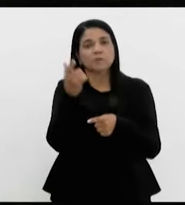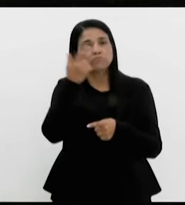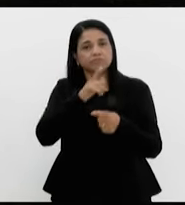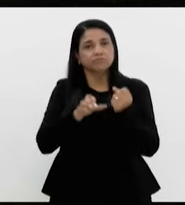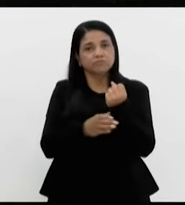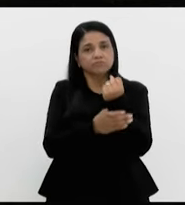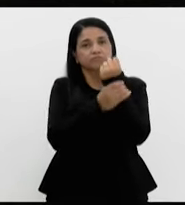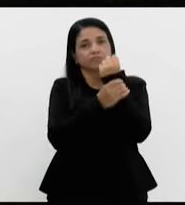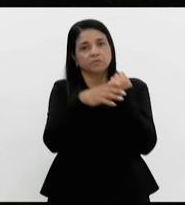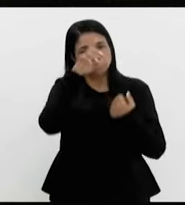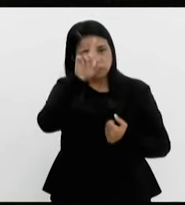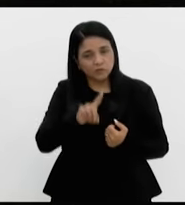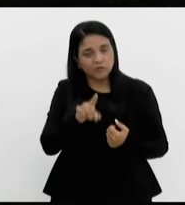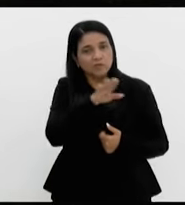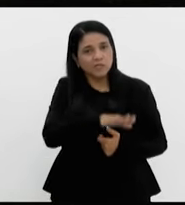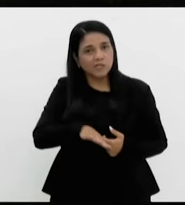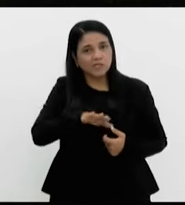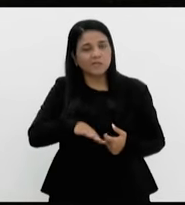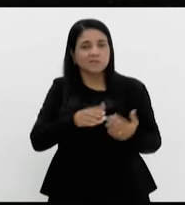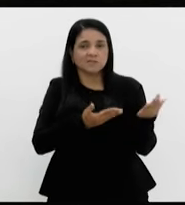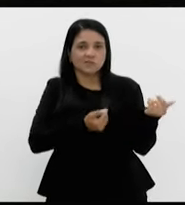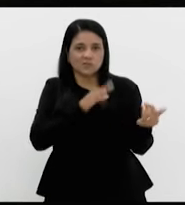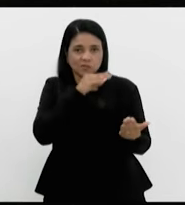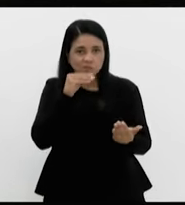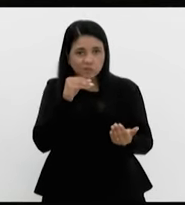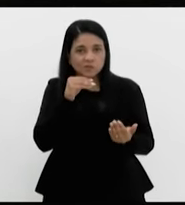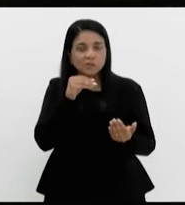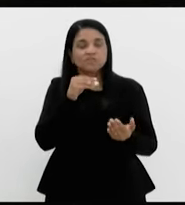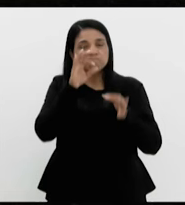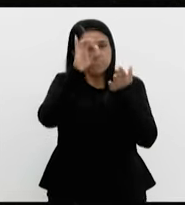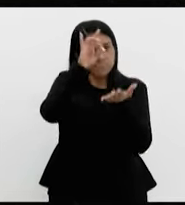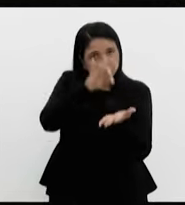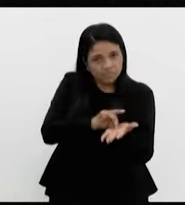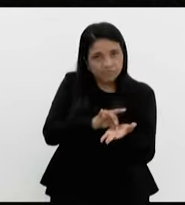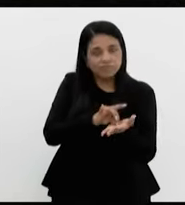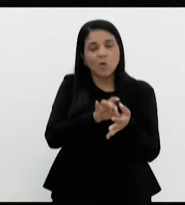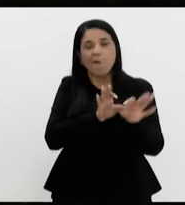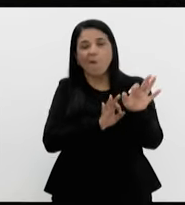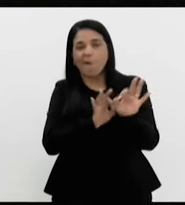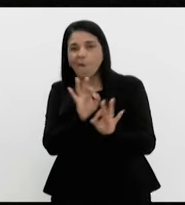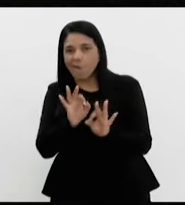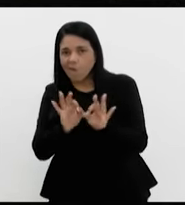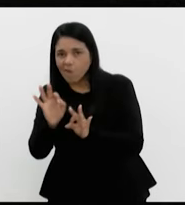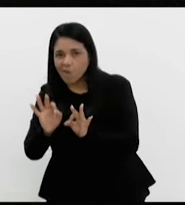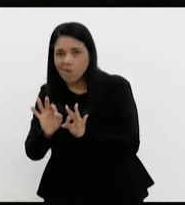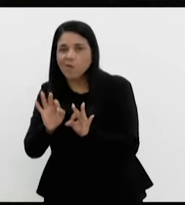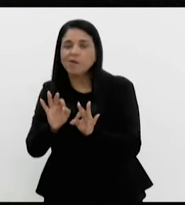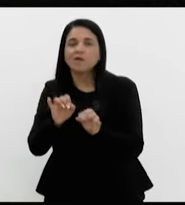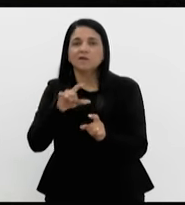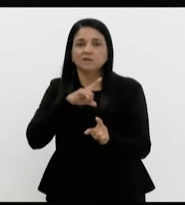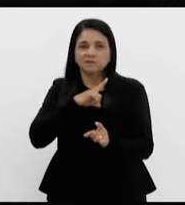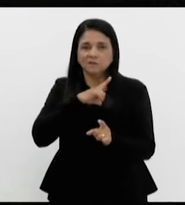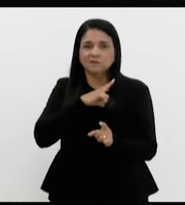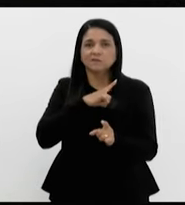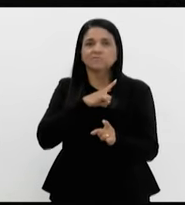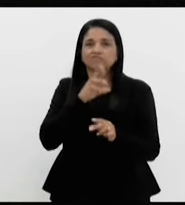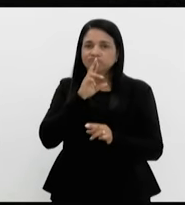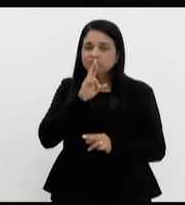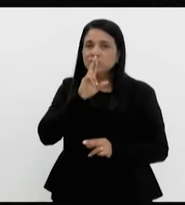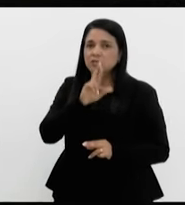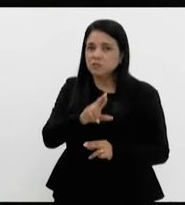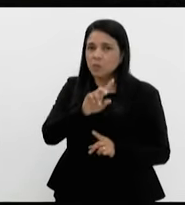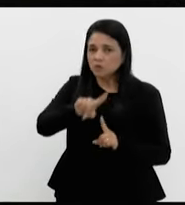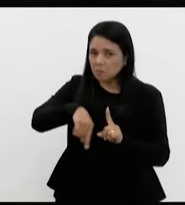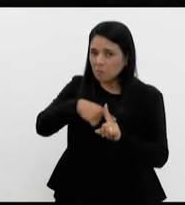dos direitos das crianças e adolescentes possam ser, de fato, organizadas e terem aí resultados